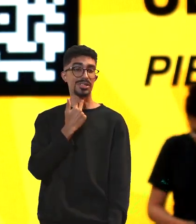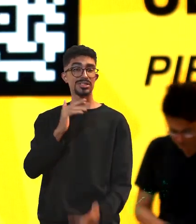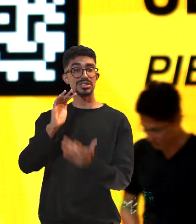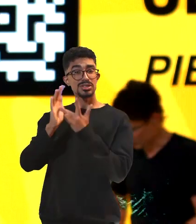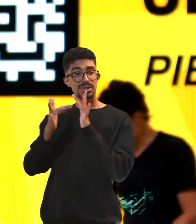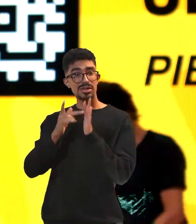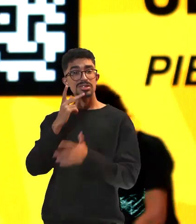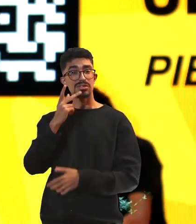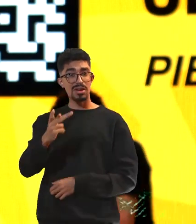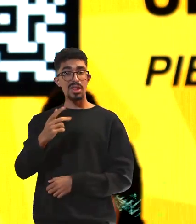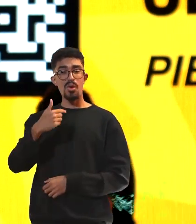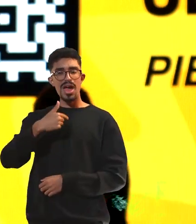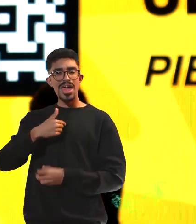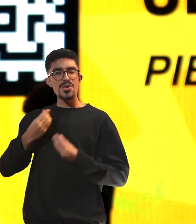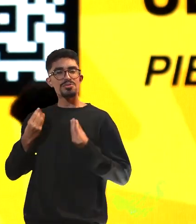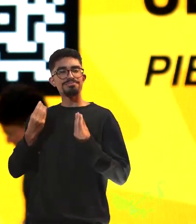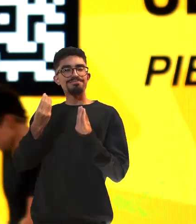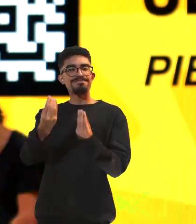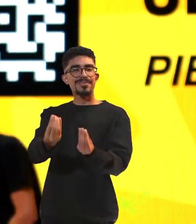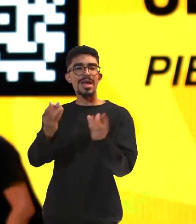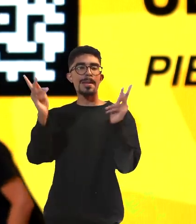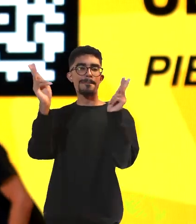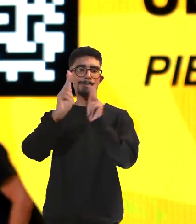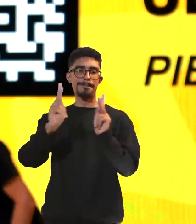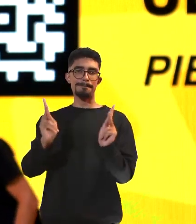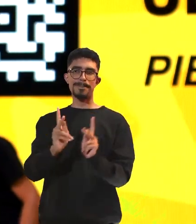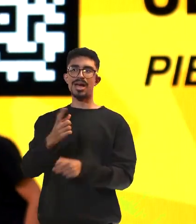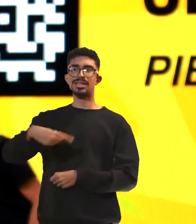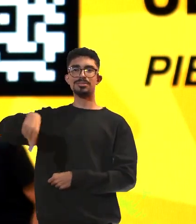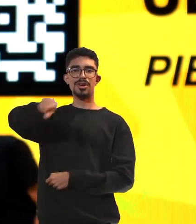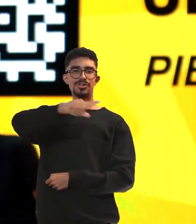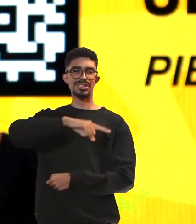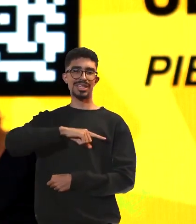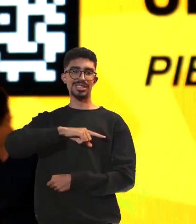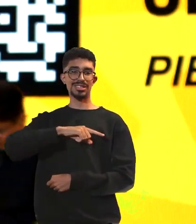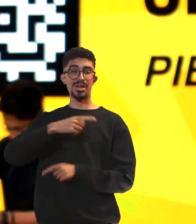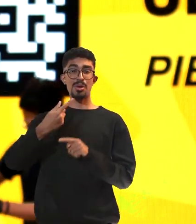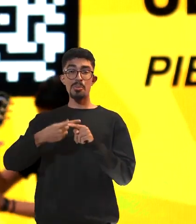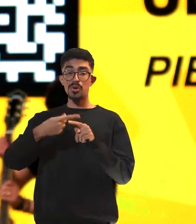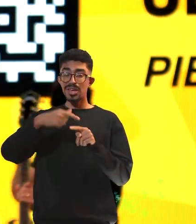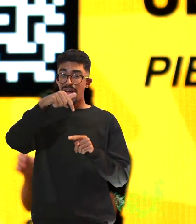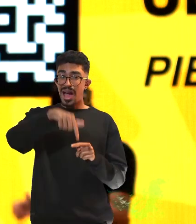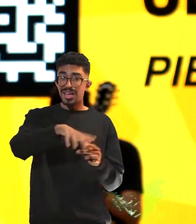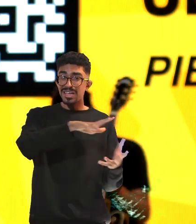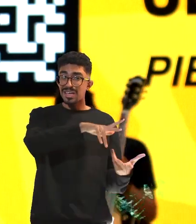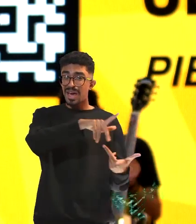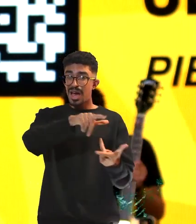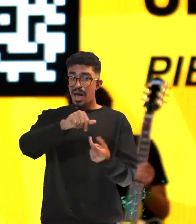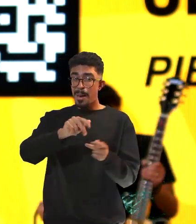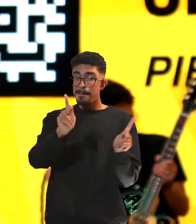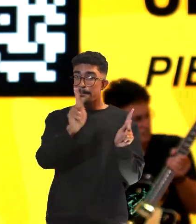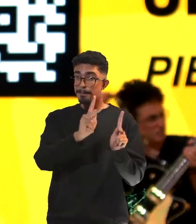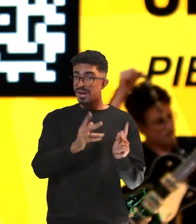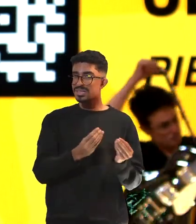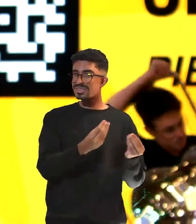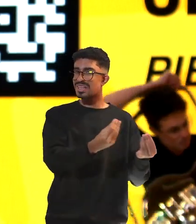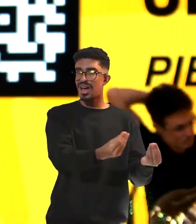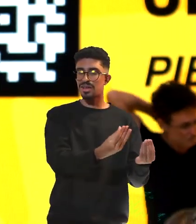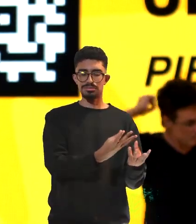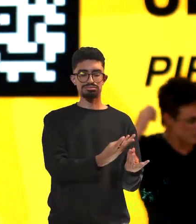paz diferente. A paz que o mundo dá, passa. O prazer encontrado no mundo,